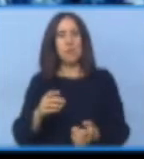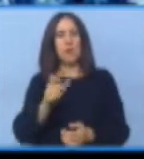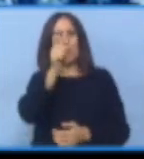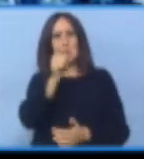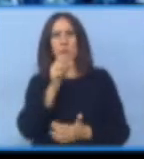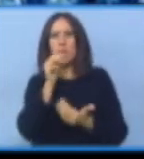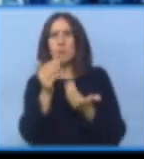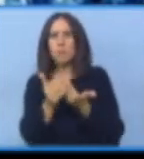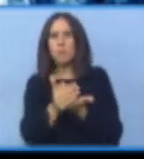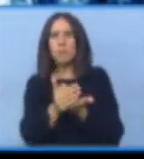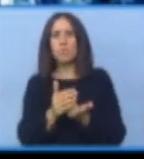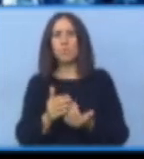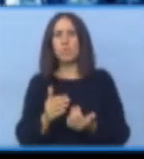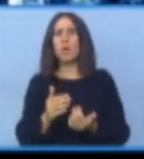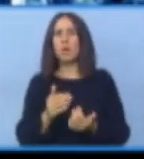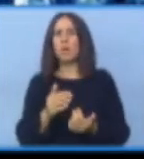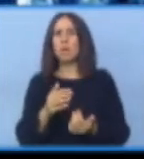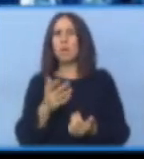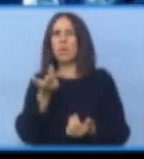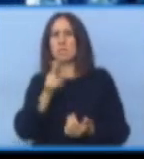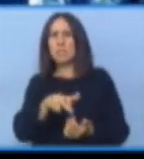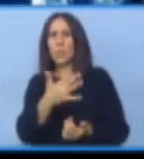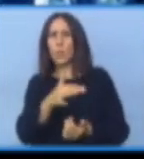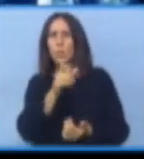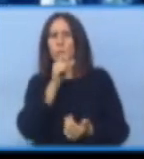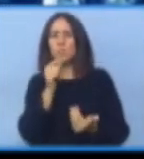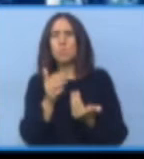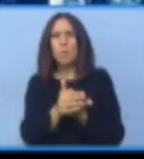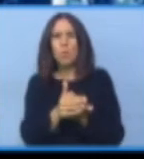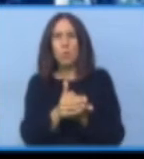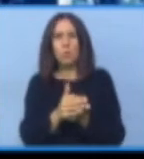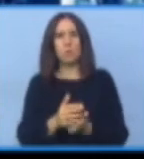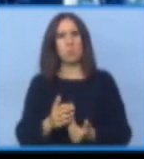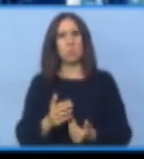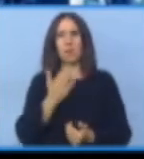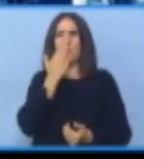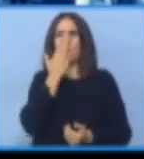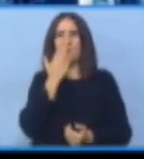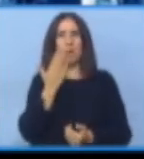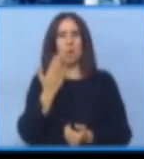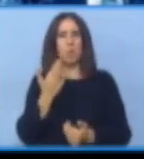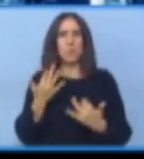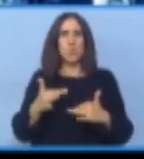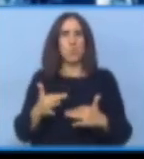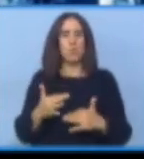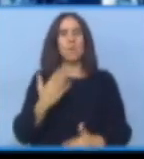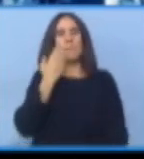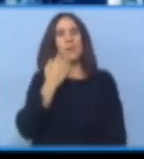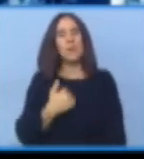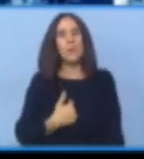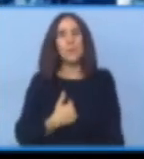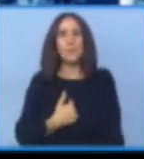fulano tal, teve um grande acidente e tal, e morreu como se fosse uma coisa absolutamente extraordinária. E eu acho